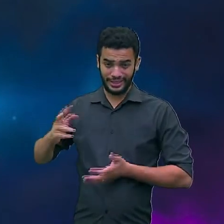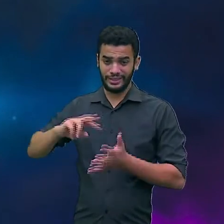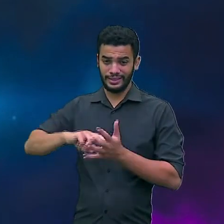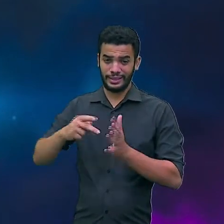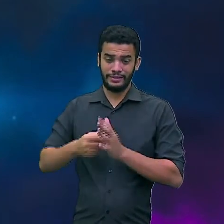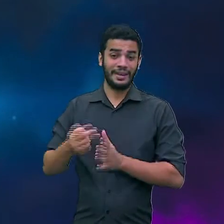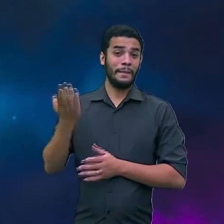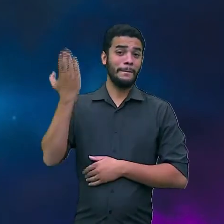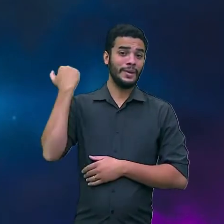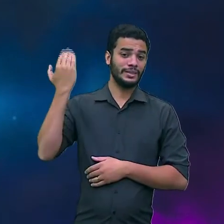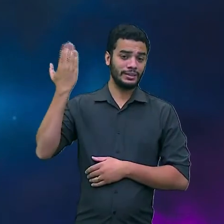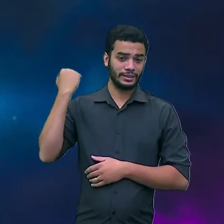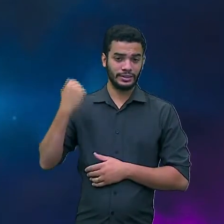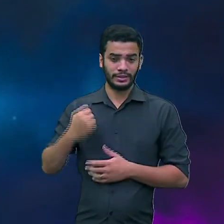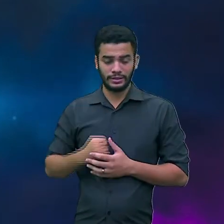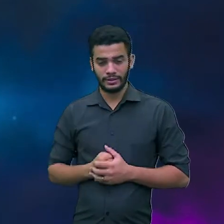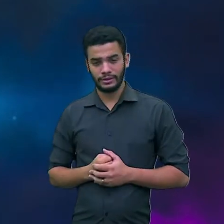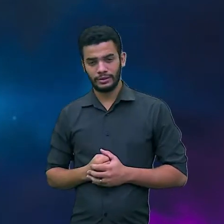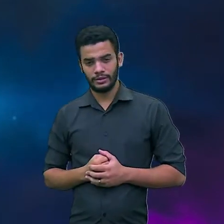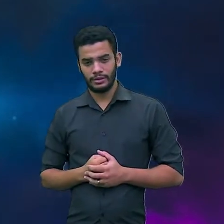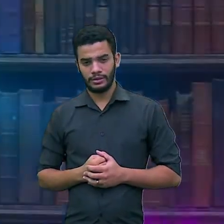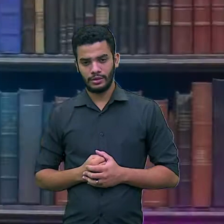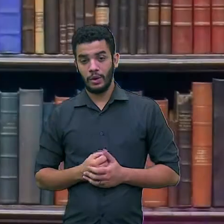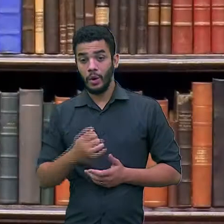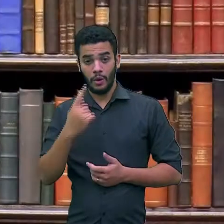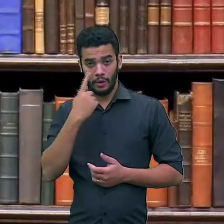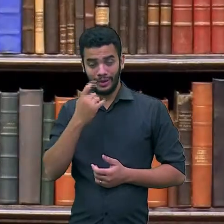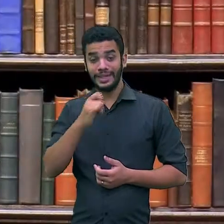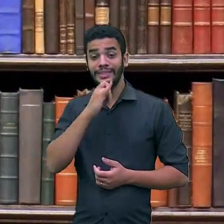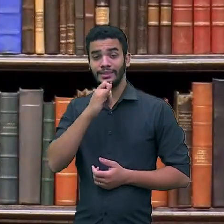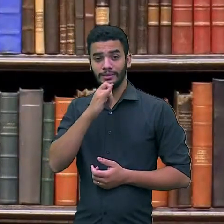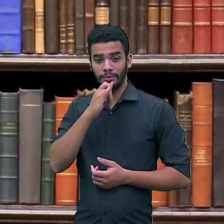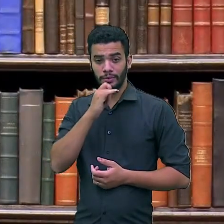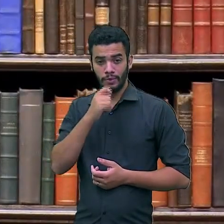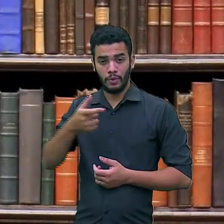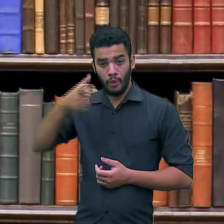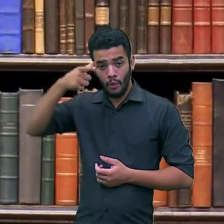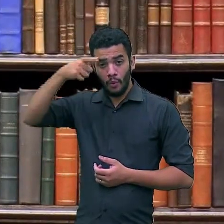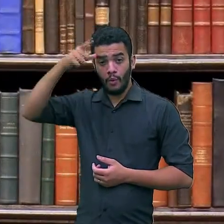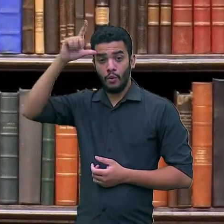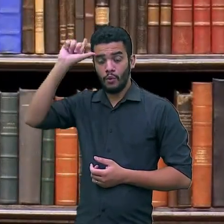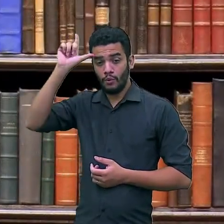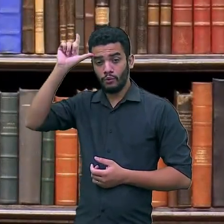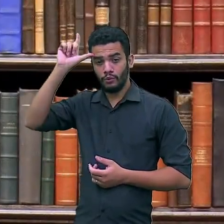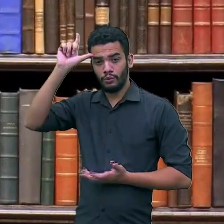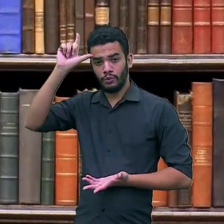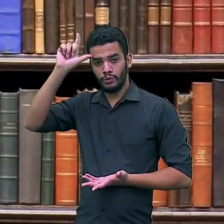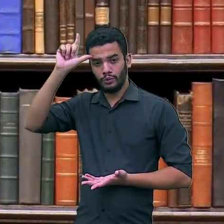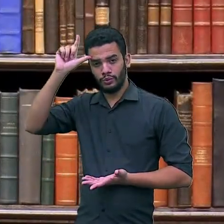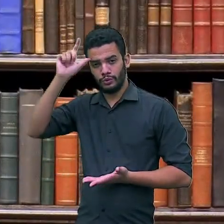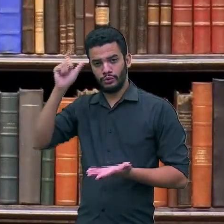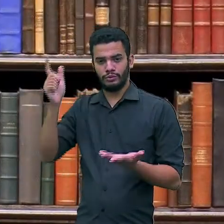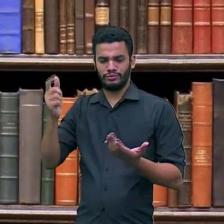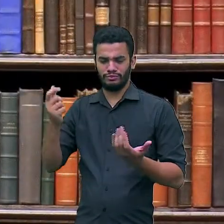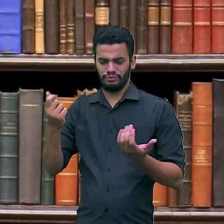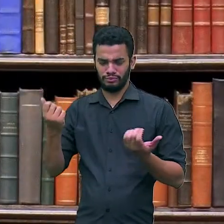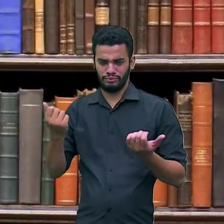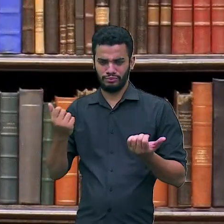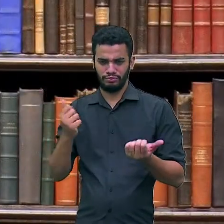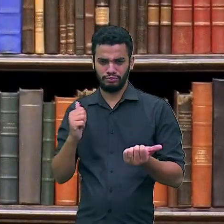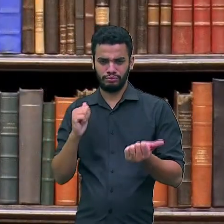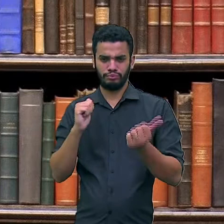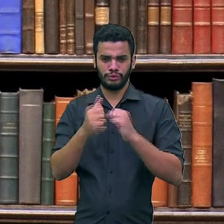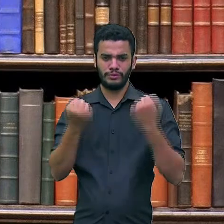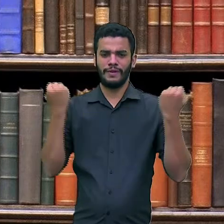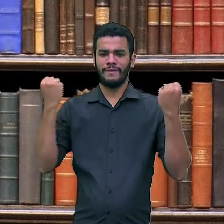já passou. Um exemplo, ontem eu fiz uma série de exercícios. Você é capaz de